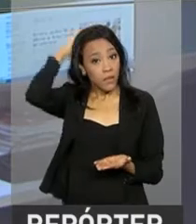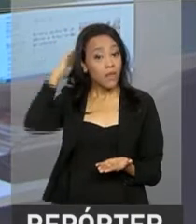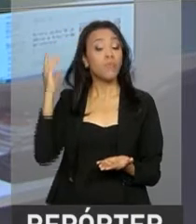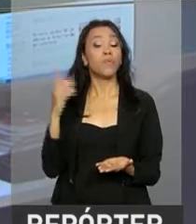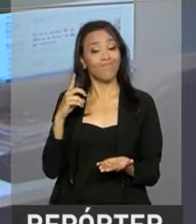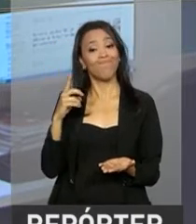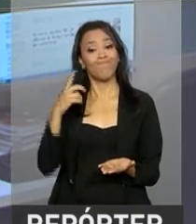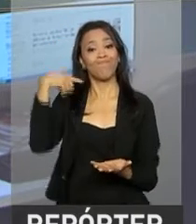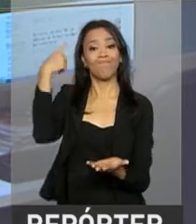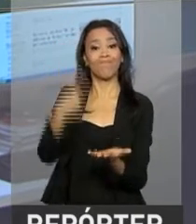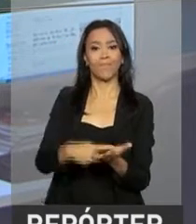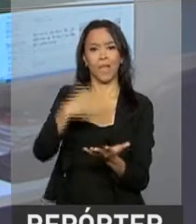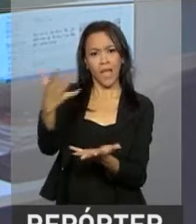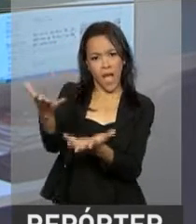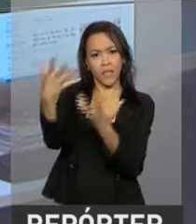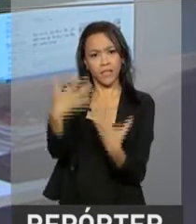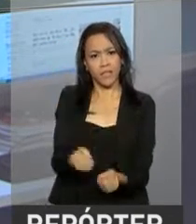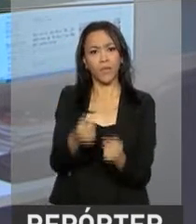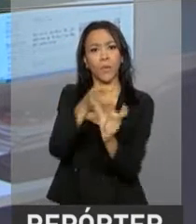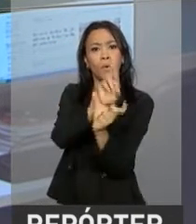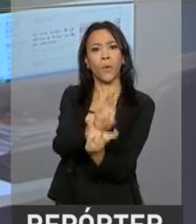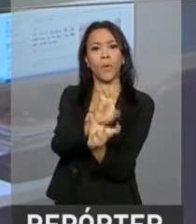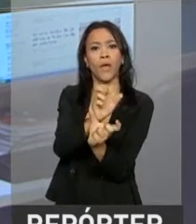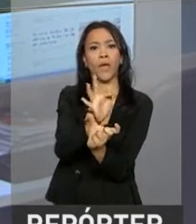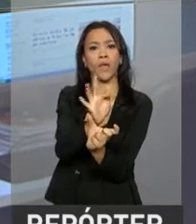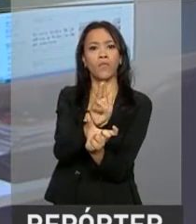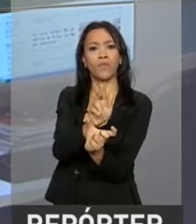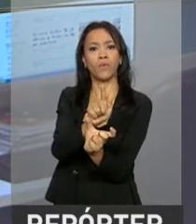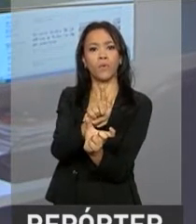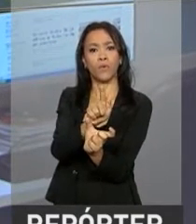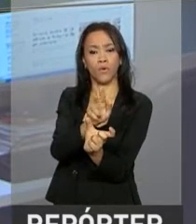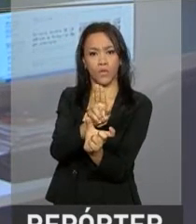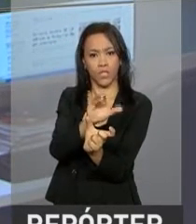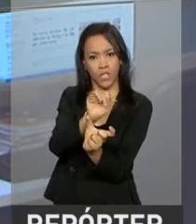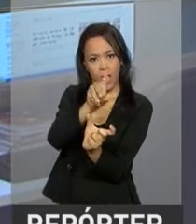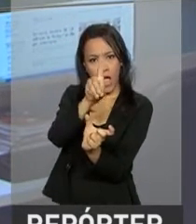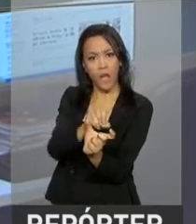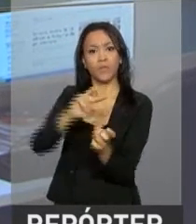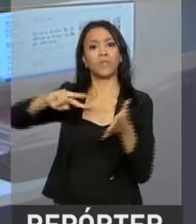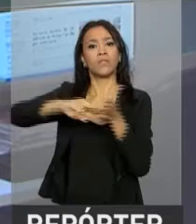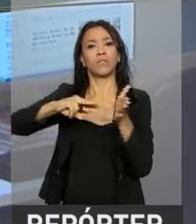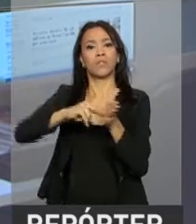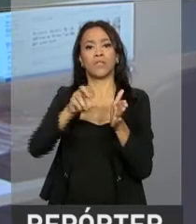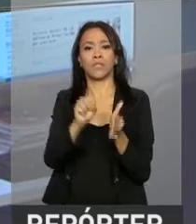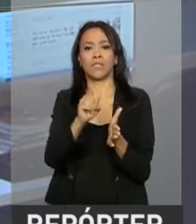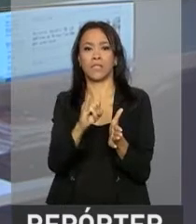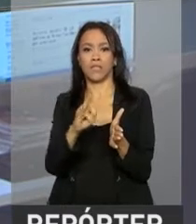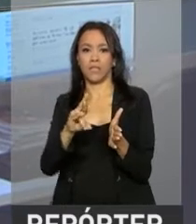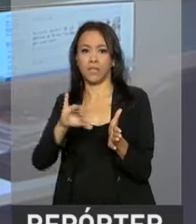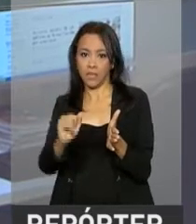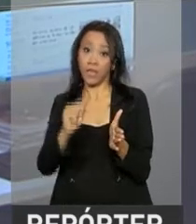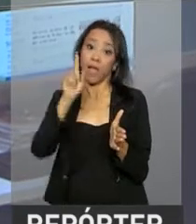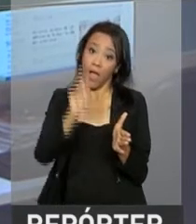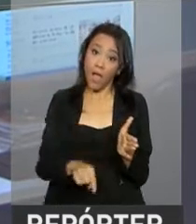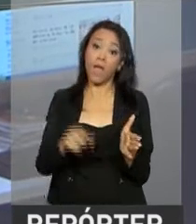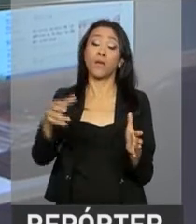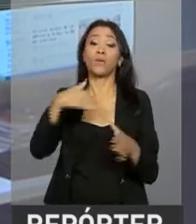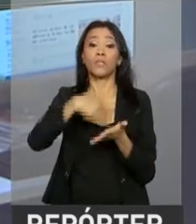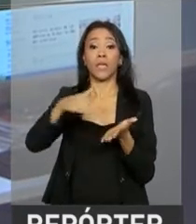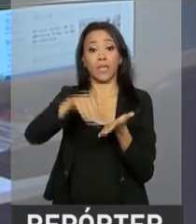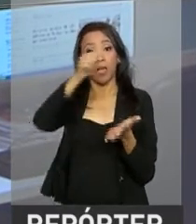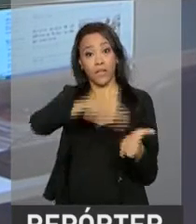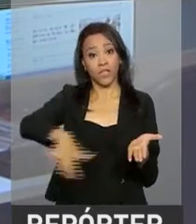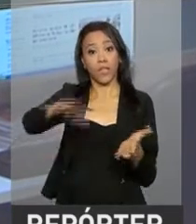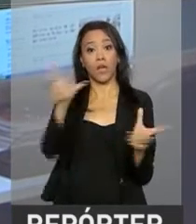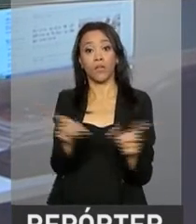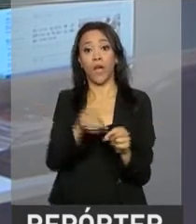em receber mais refugiados sírios aqui no Brasil. Foi durante reunião com o secretário-geral das Nações Unidas, Ban Ki-moon. Segundo o